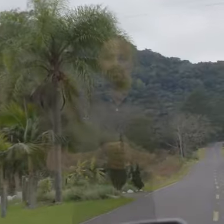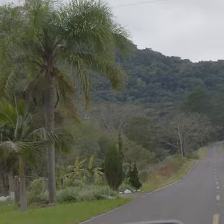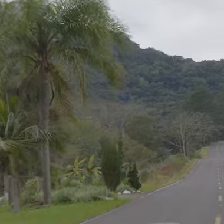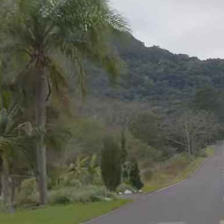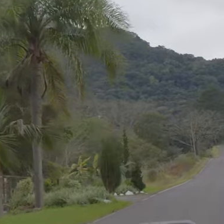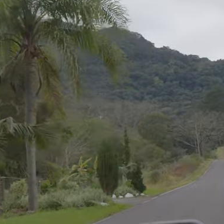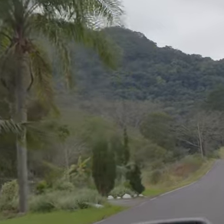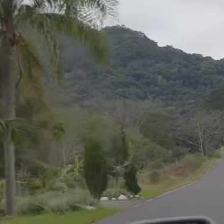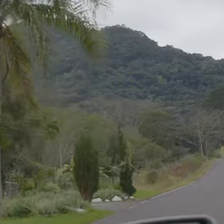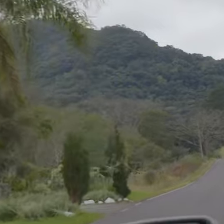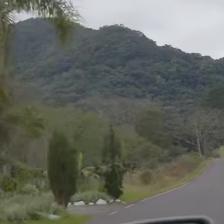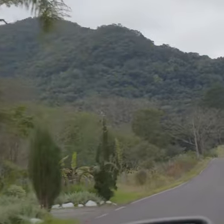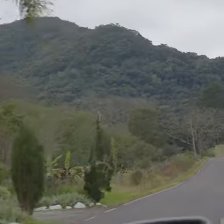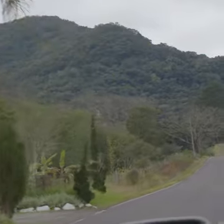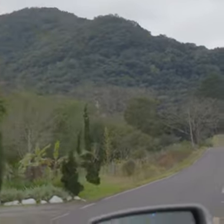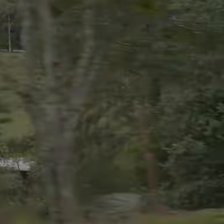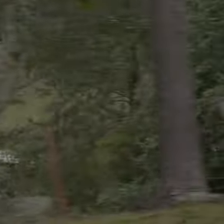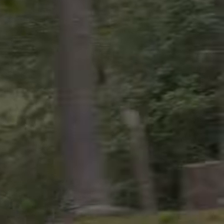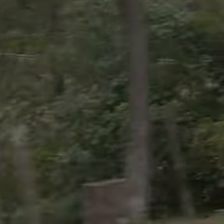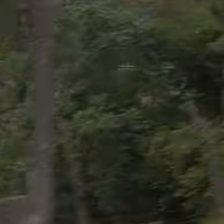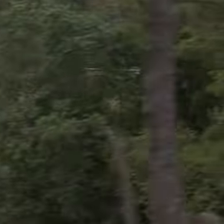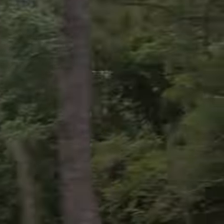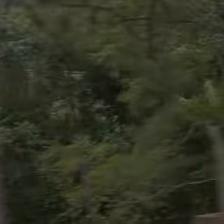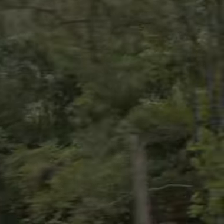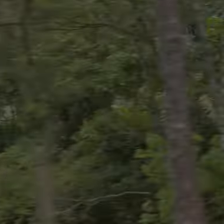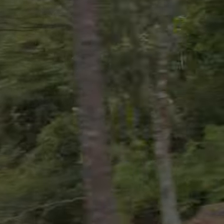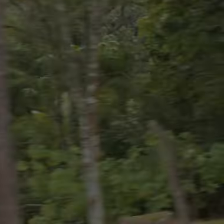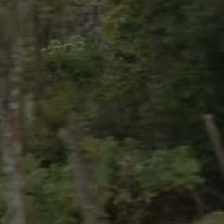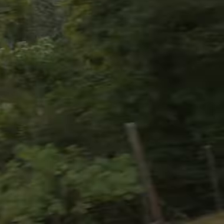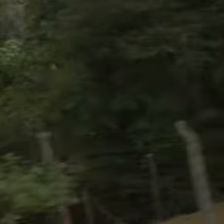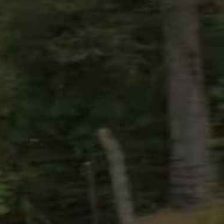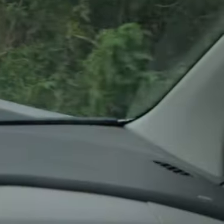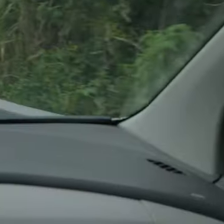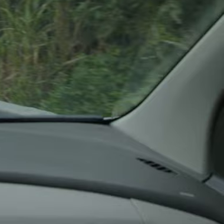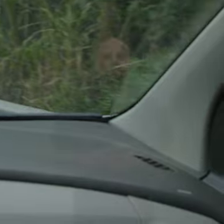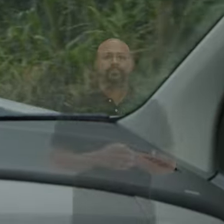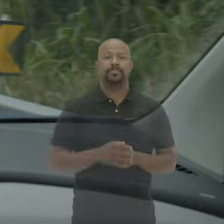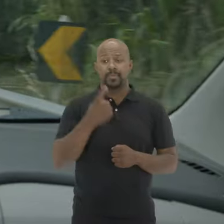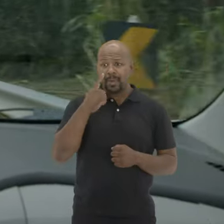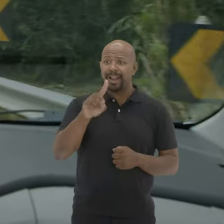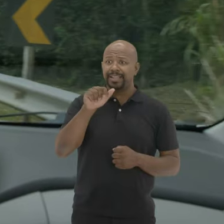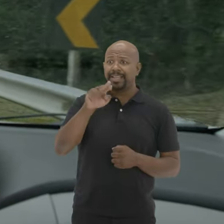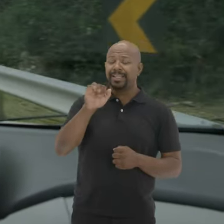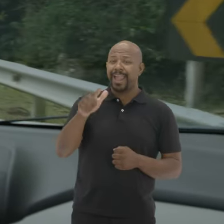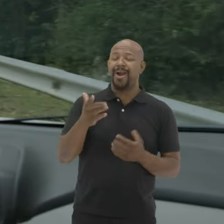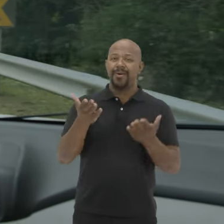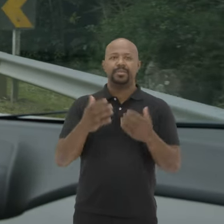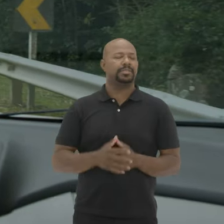movimento de ciclistas. A estrada segue com casas, vegetação nas margens e montanhas com mata fechada ao fundo. Um ciclista pedala. Olha,